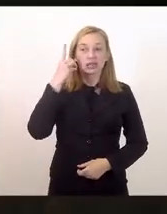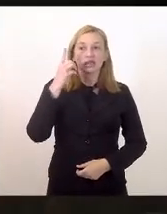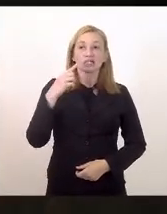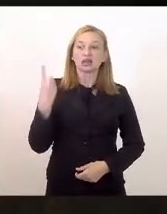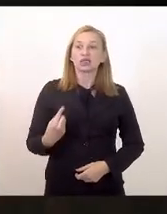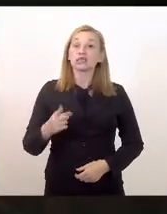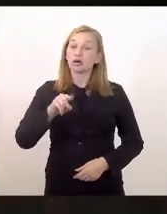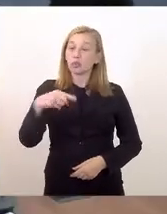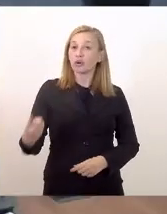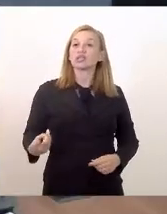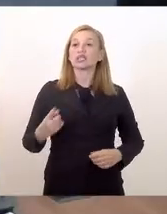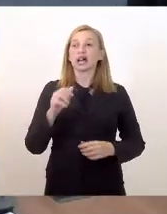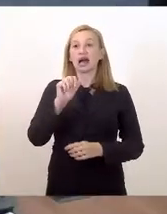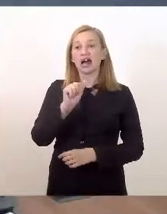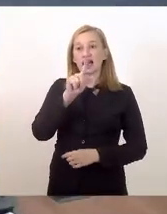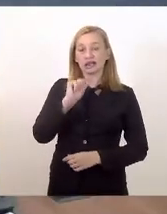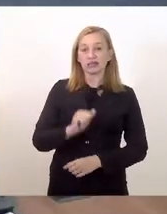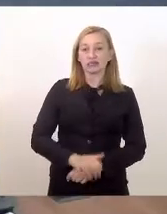Alana.